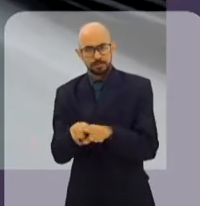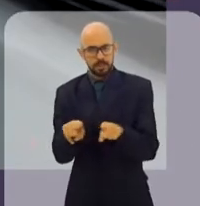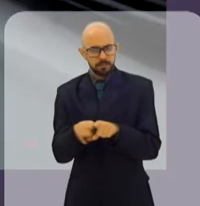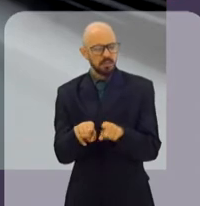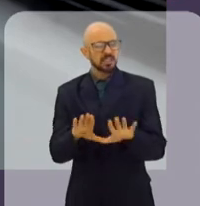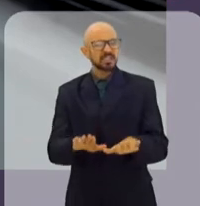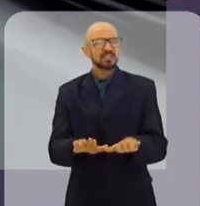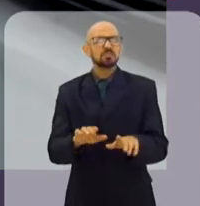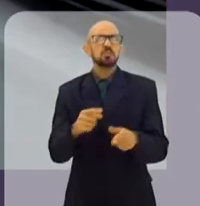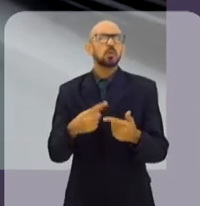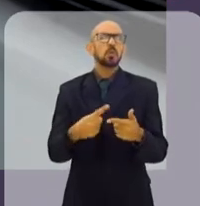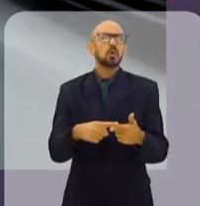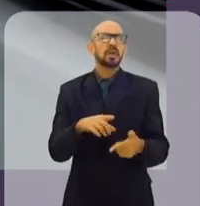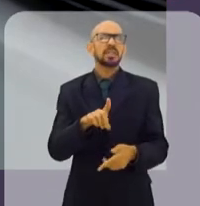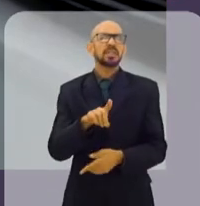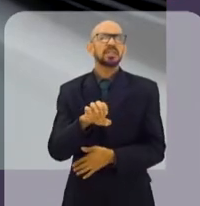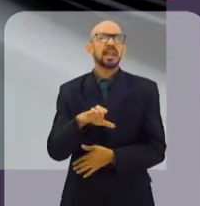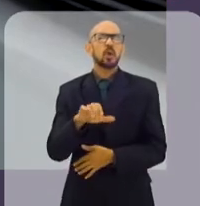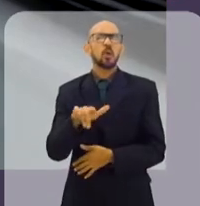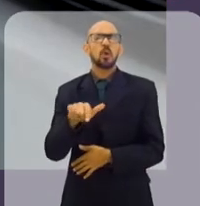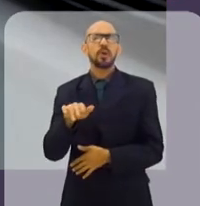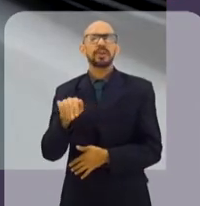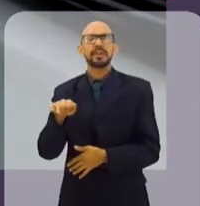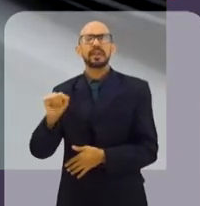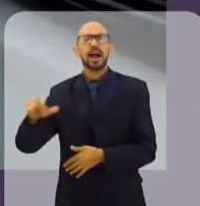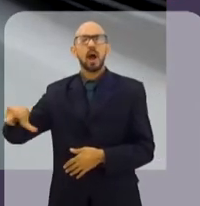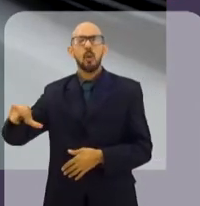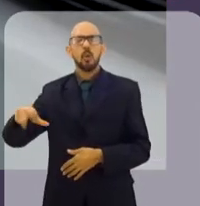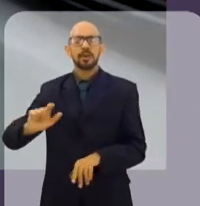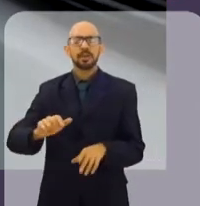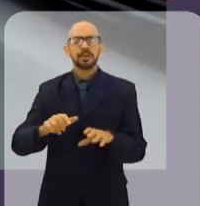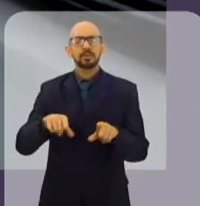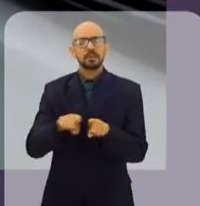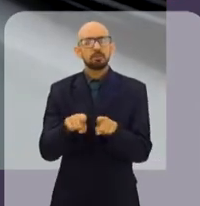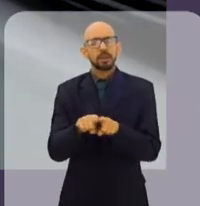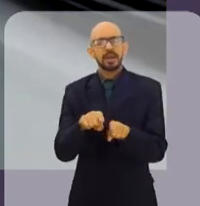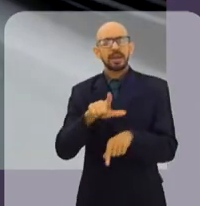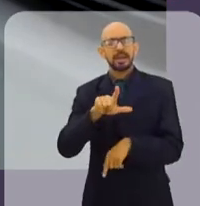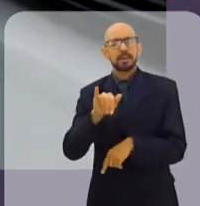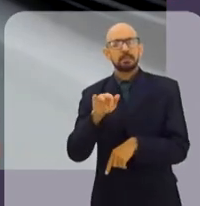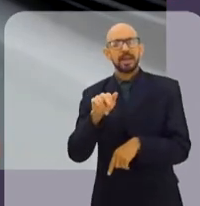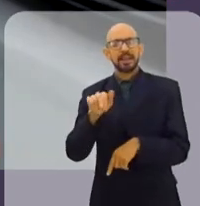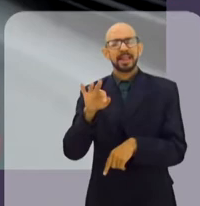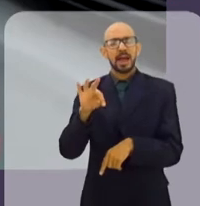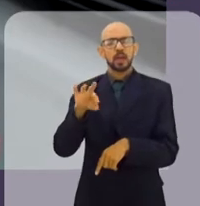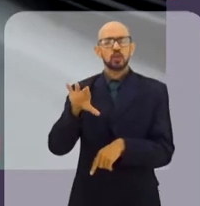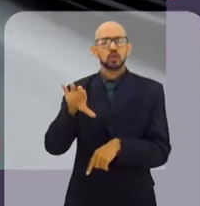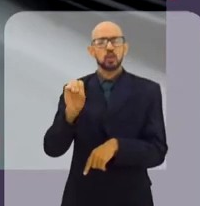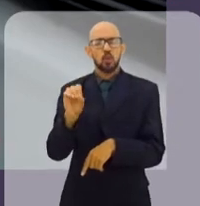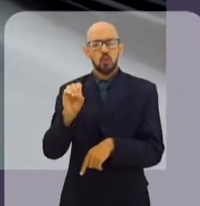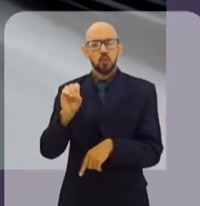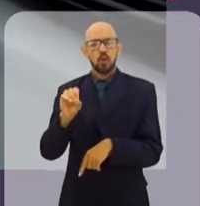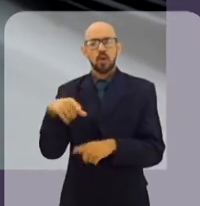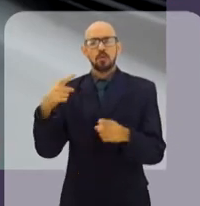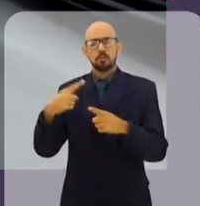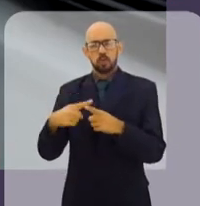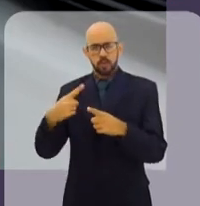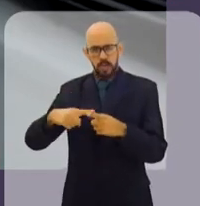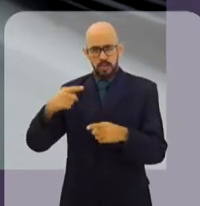que decolonial e por que libertário? A gente trabalha tanto com a filosofia, né?